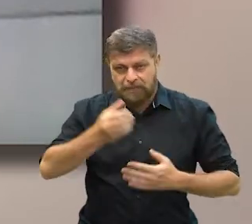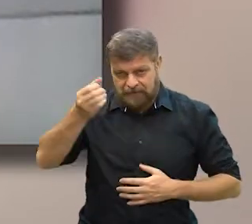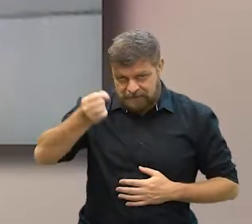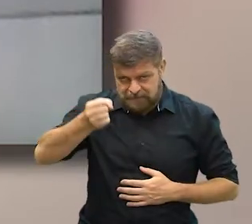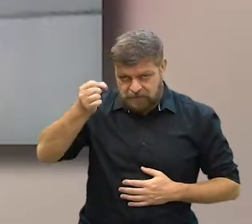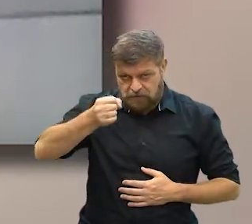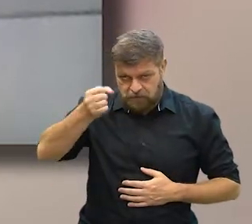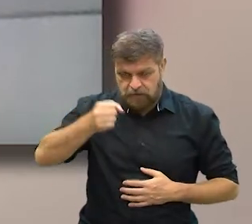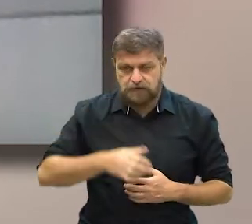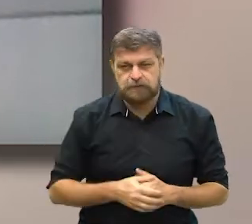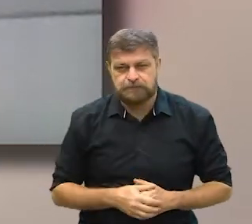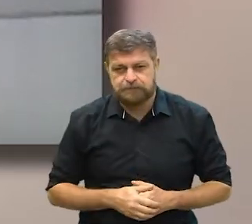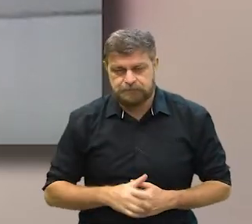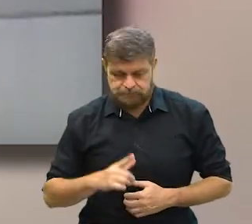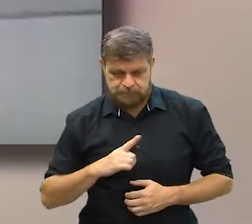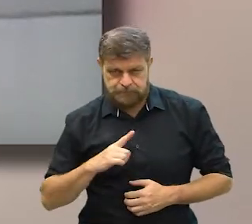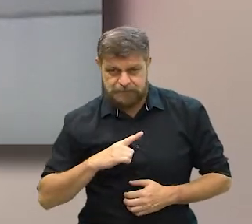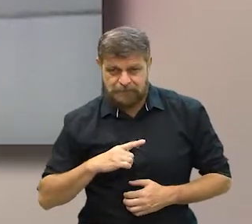de leite.